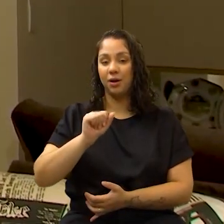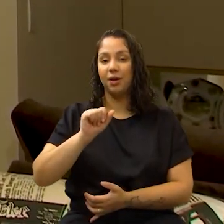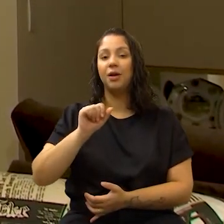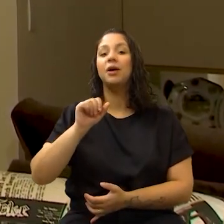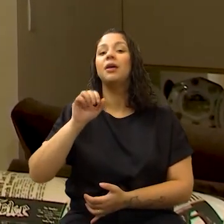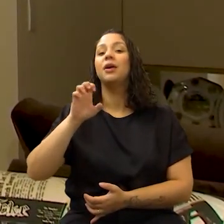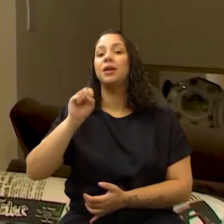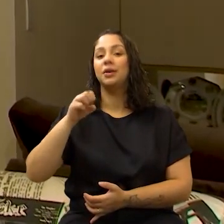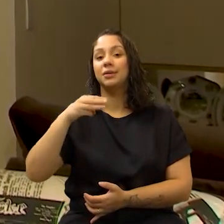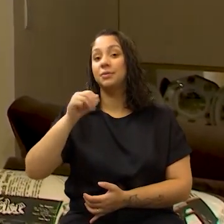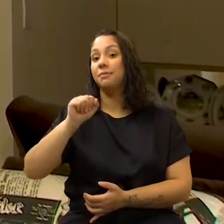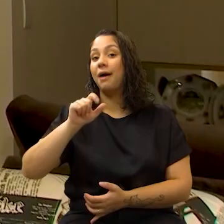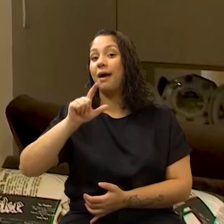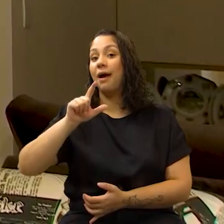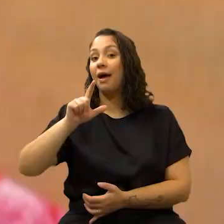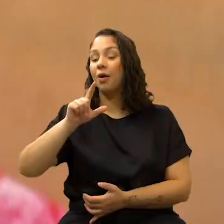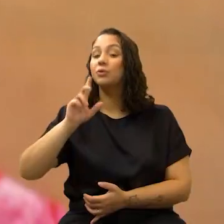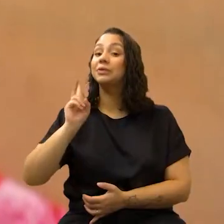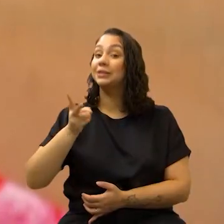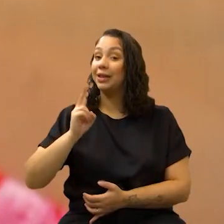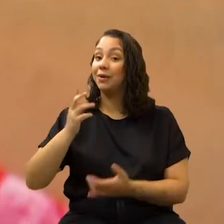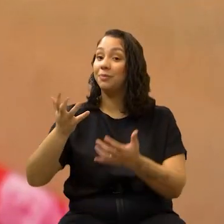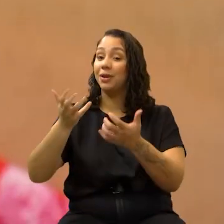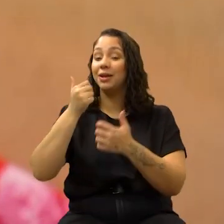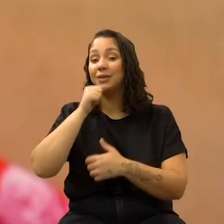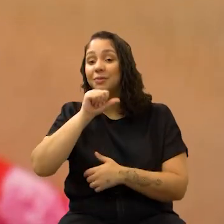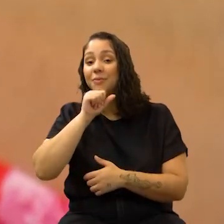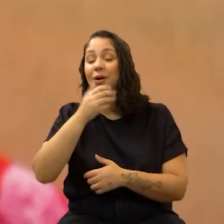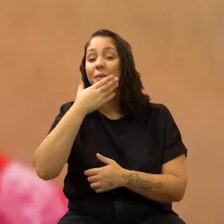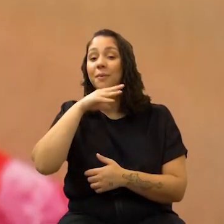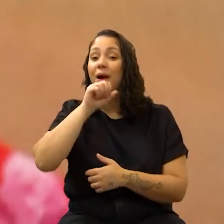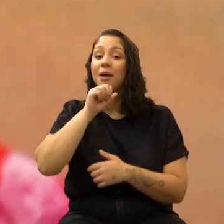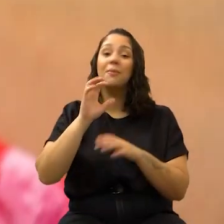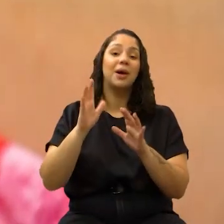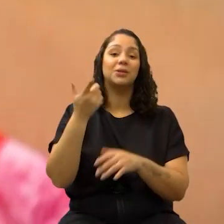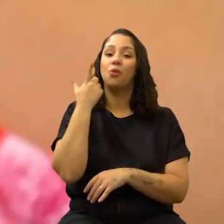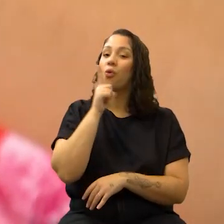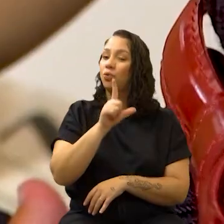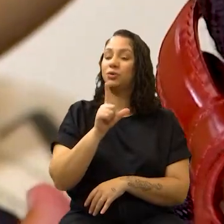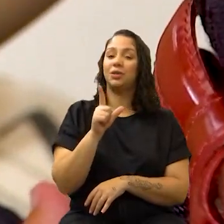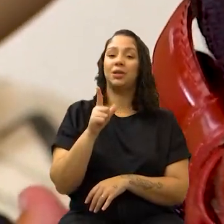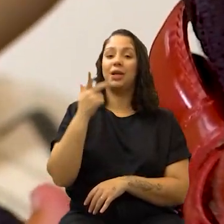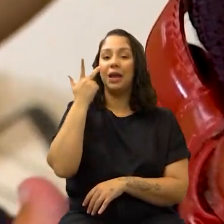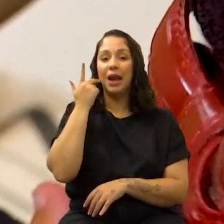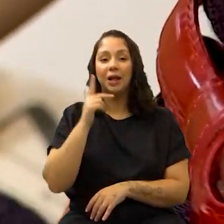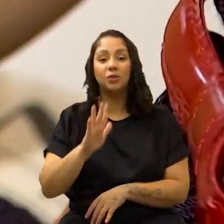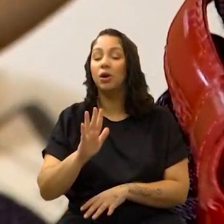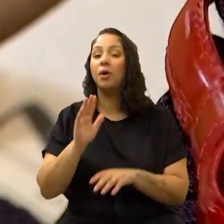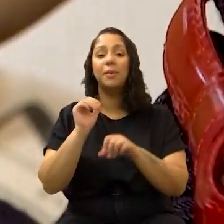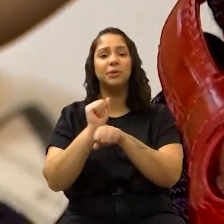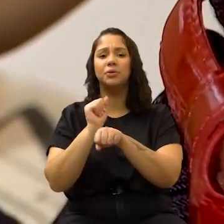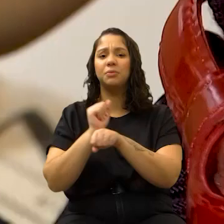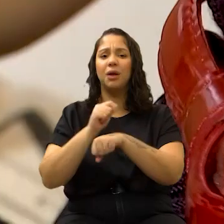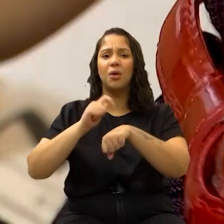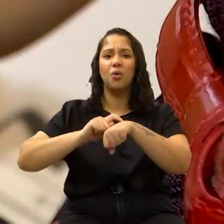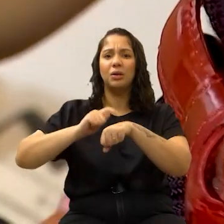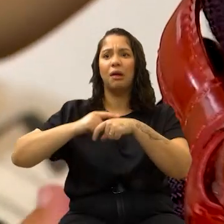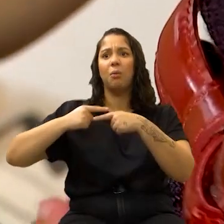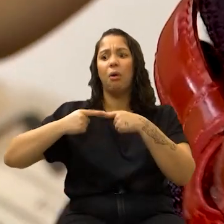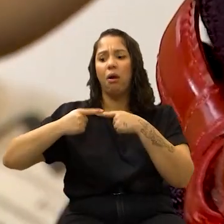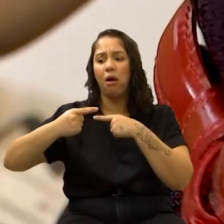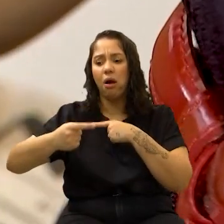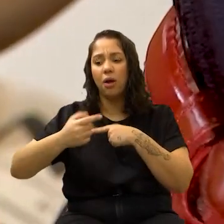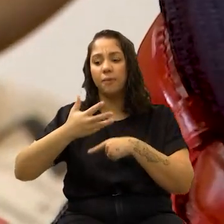que sempre quiseram ser pais, mas não foi possível por meios naturais. E eles não quiseram aguardar